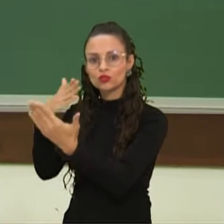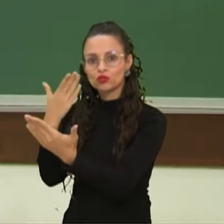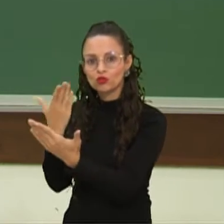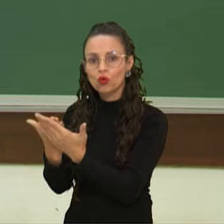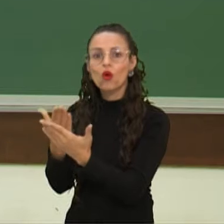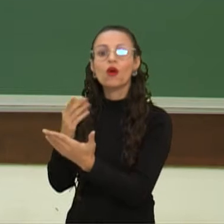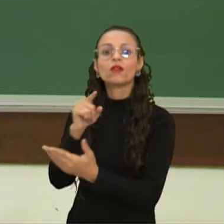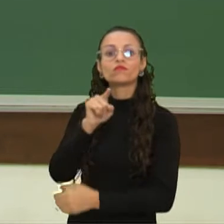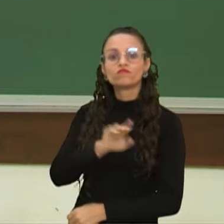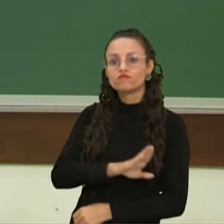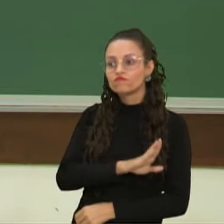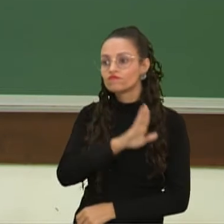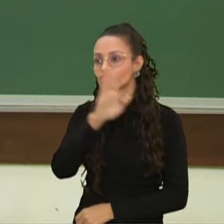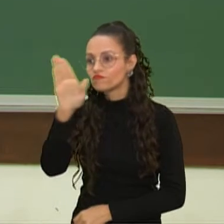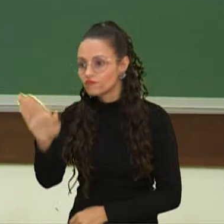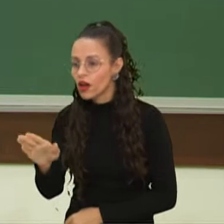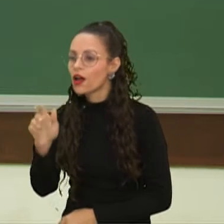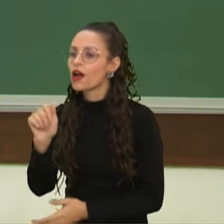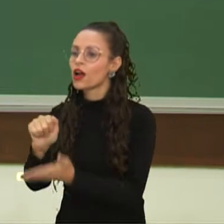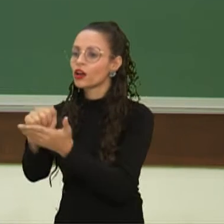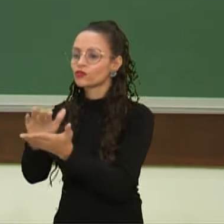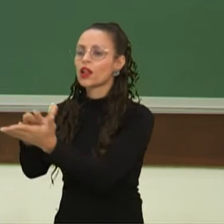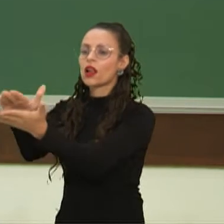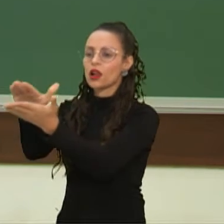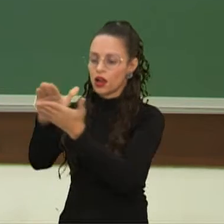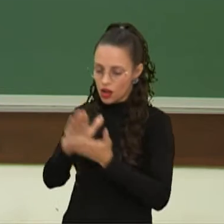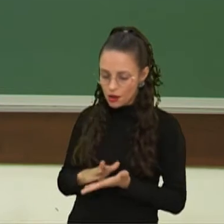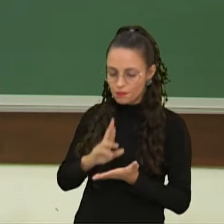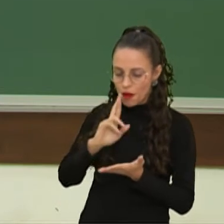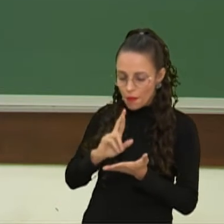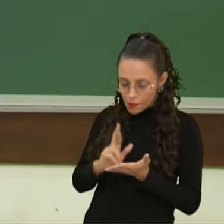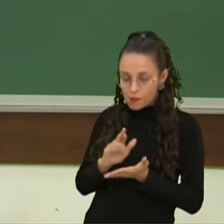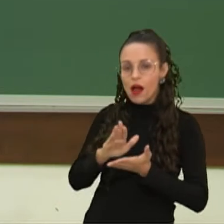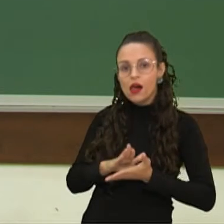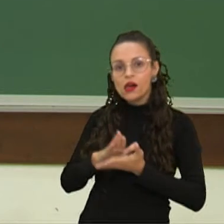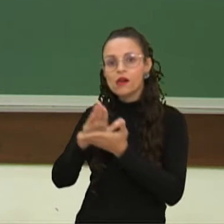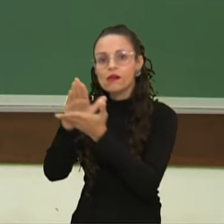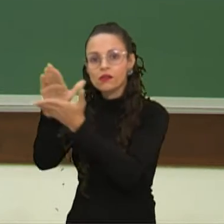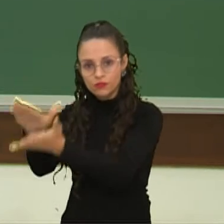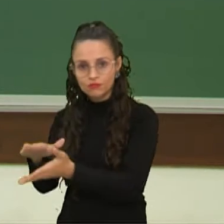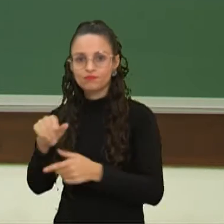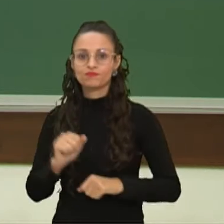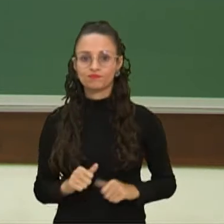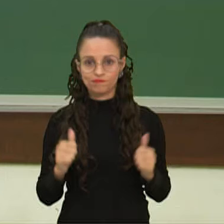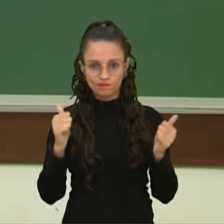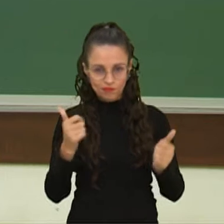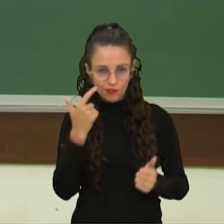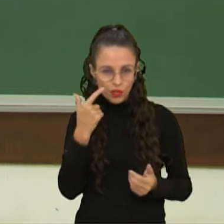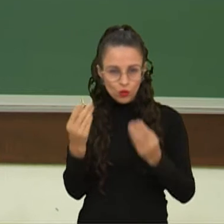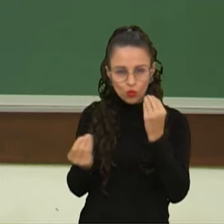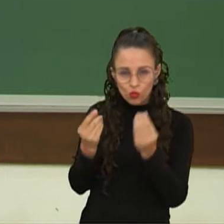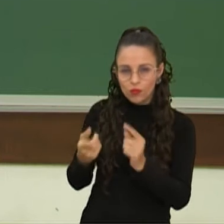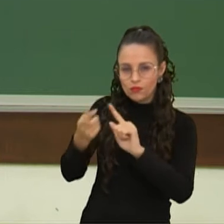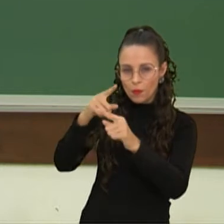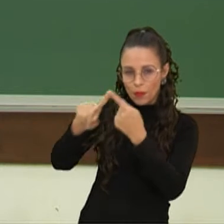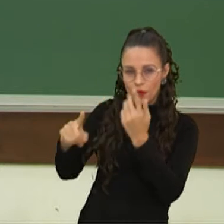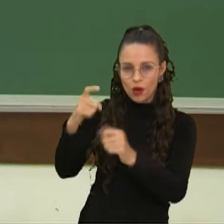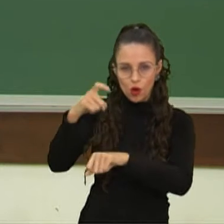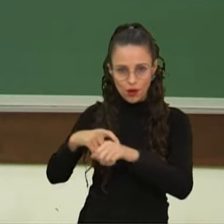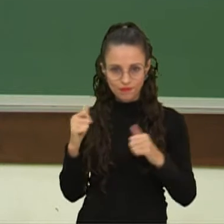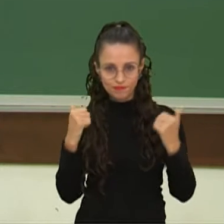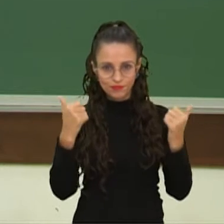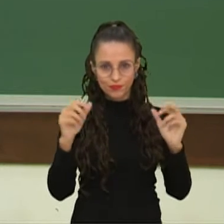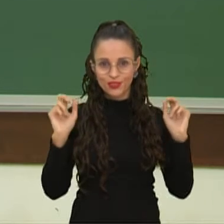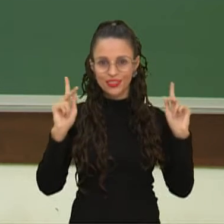lá e depois, inclusive, para poder devolver, né? Veja direitinho o horário, tudo certinho para evitar aglomeração e ficar tudo bem,